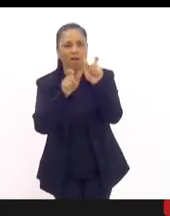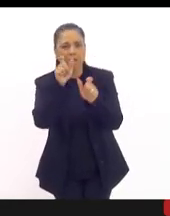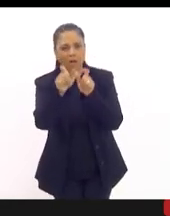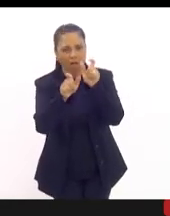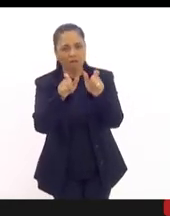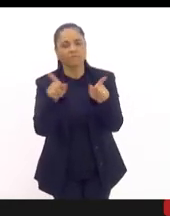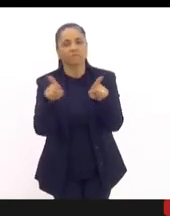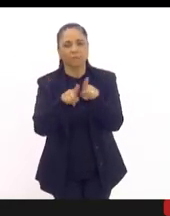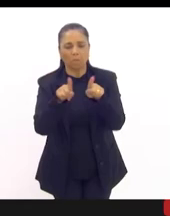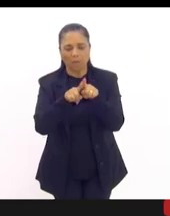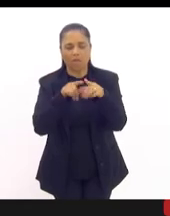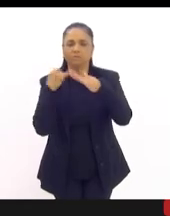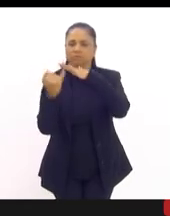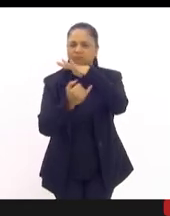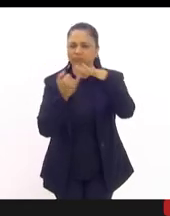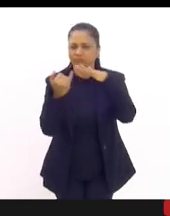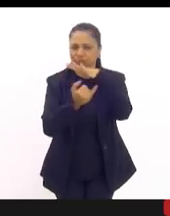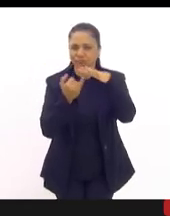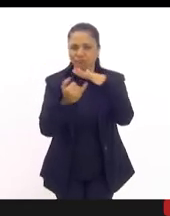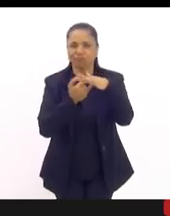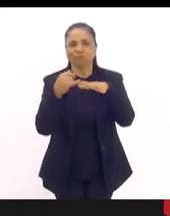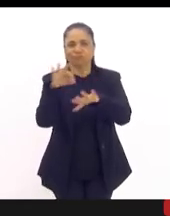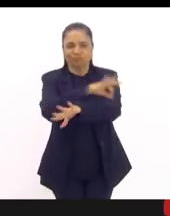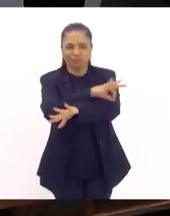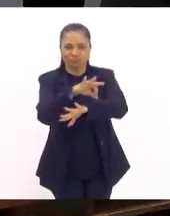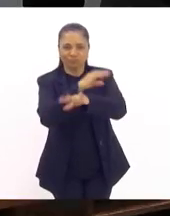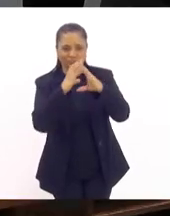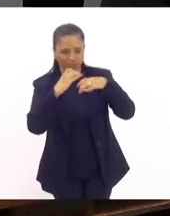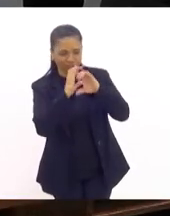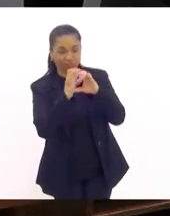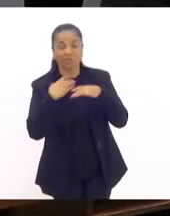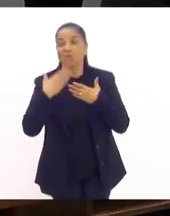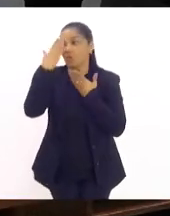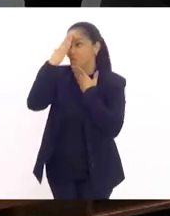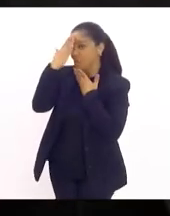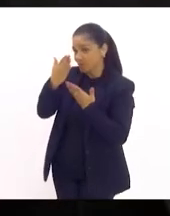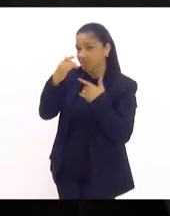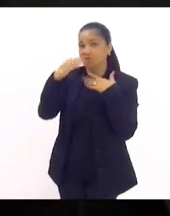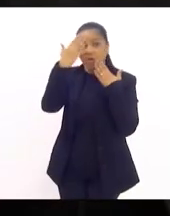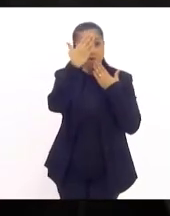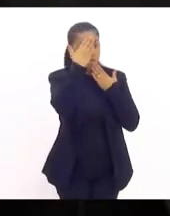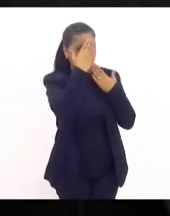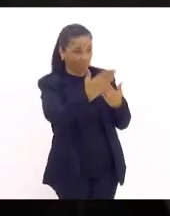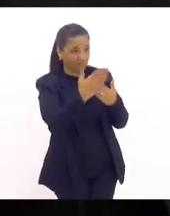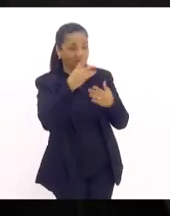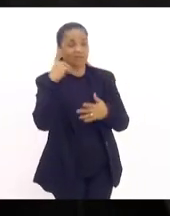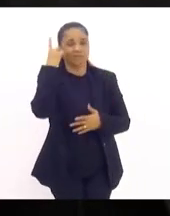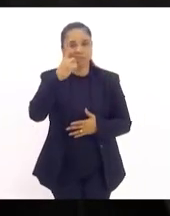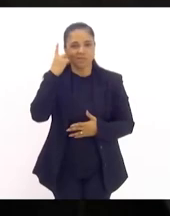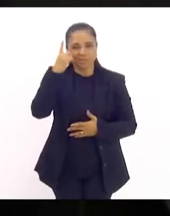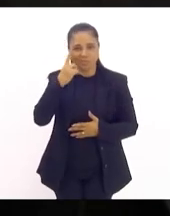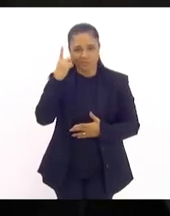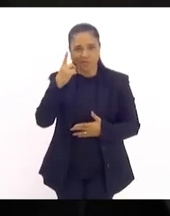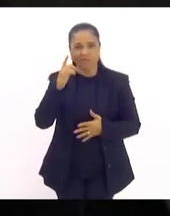querido Instituto aí de Engenharia. Obrigado. Obrigado, deputado Samuel Malafaia. Antes de encerrar,